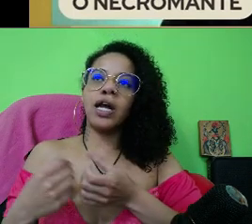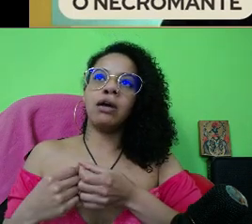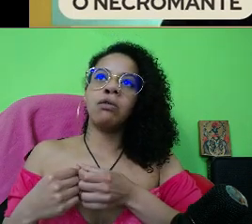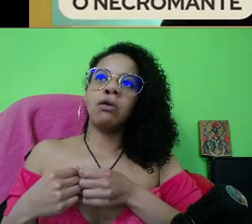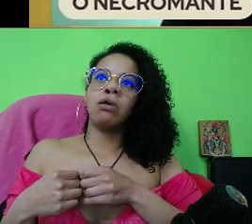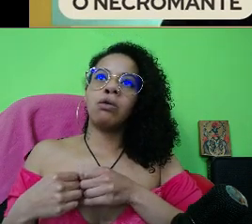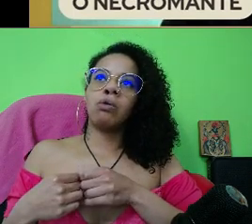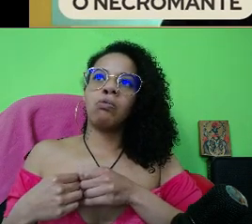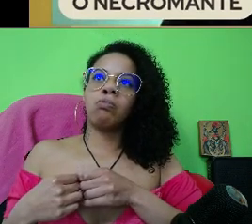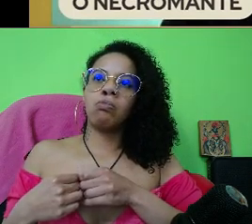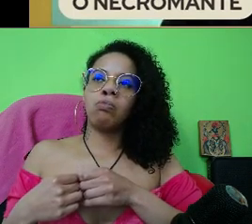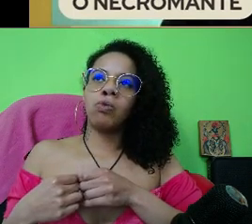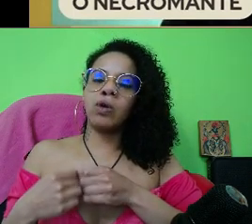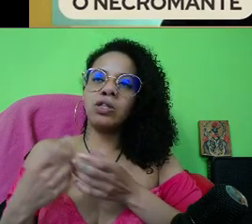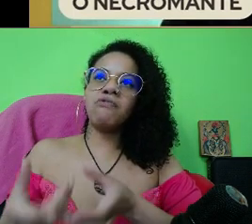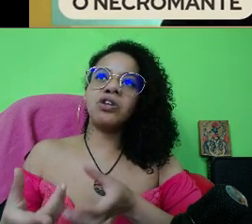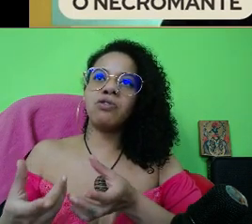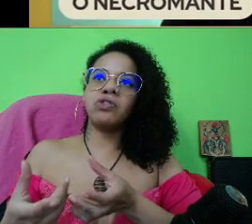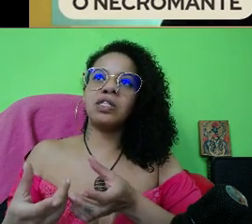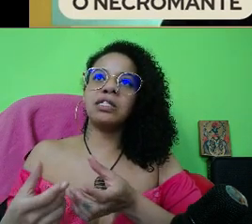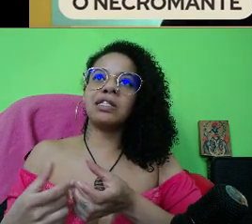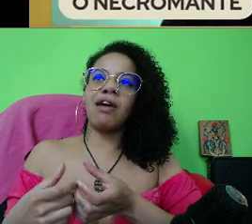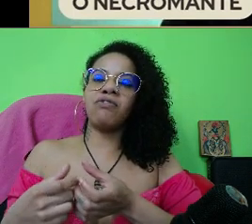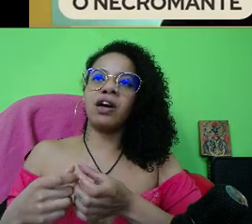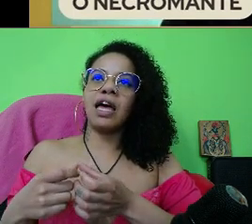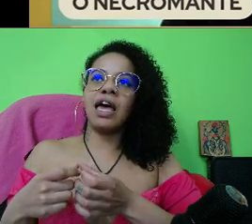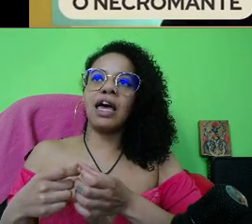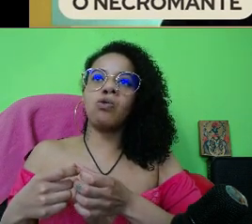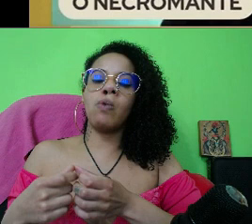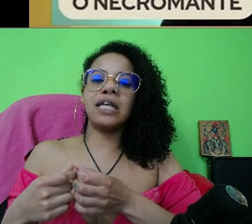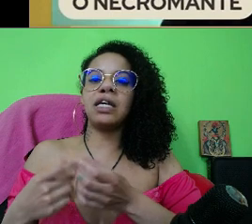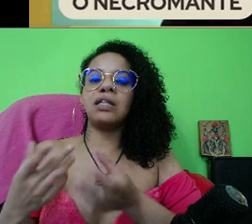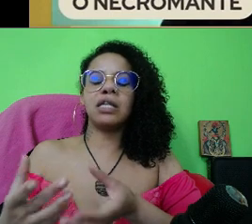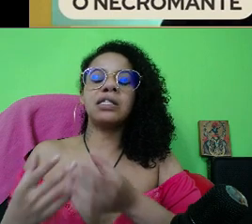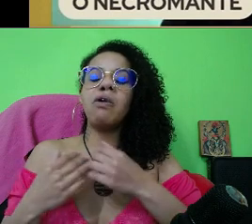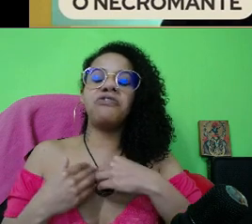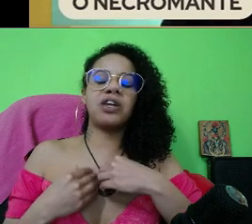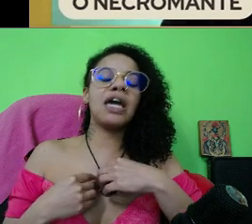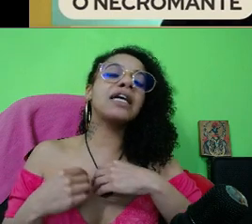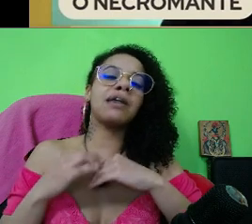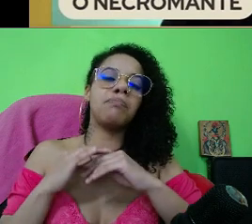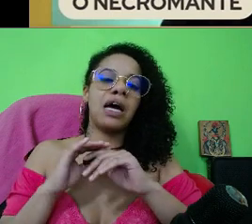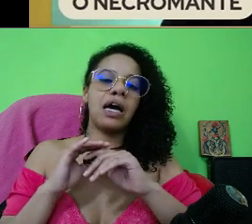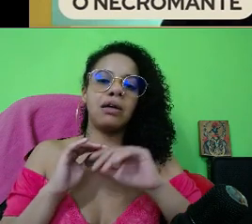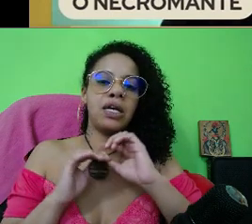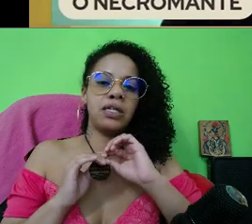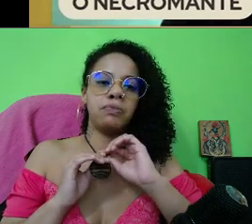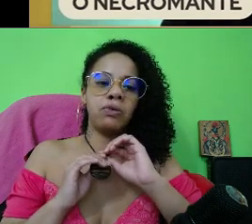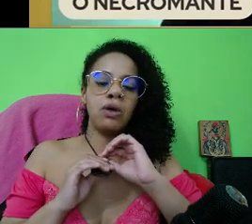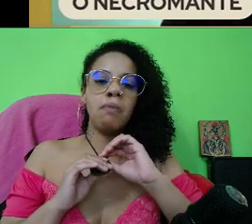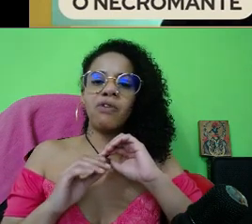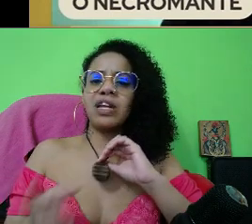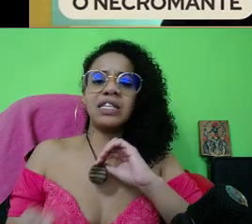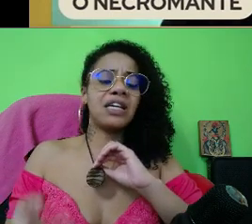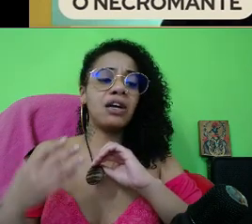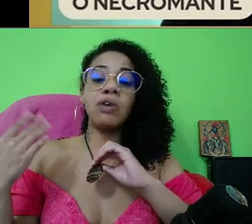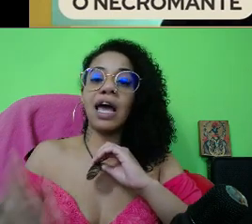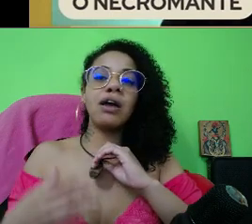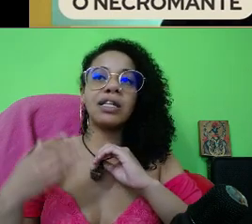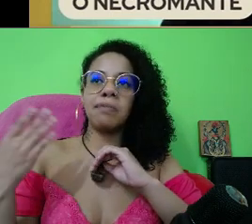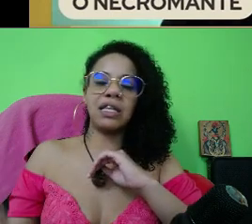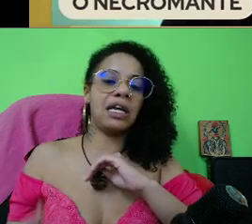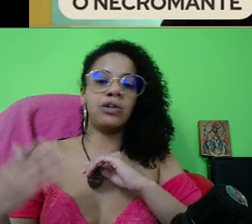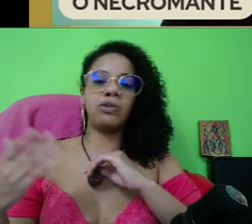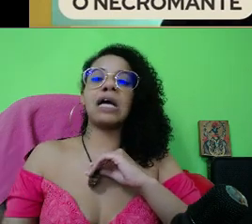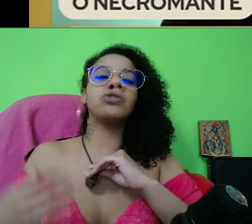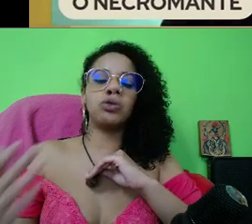agora quando eu vi que você estava é com essa intenção eu fiquei ressabiada mesmo porque eu falei esse